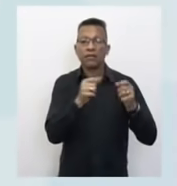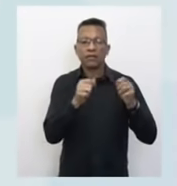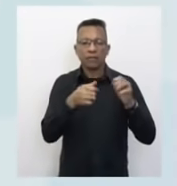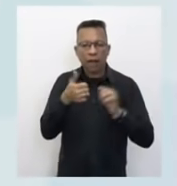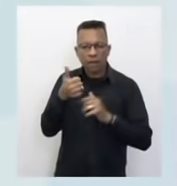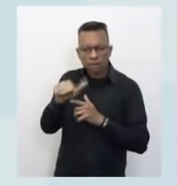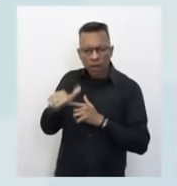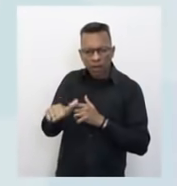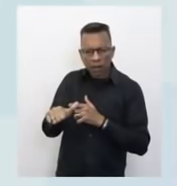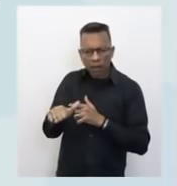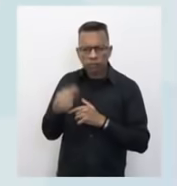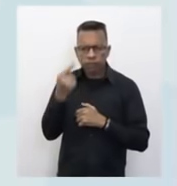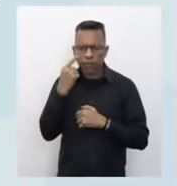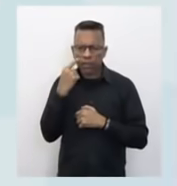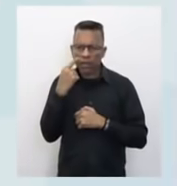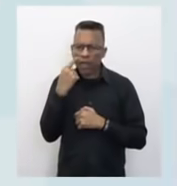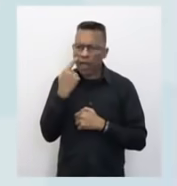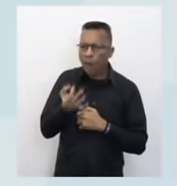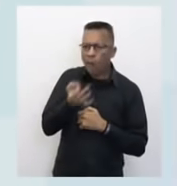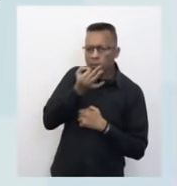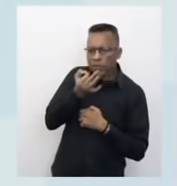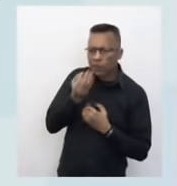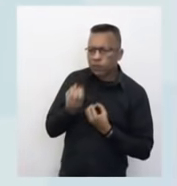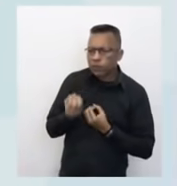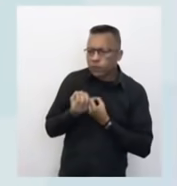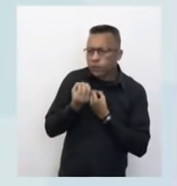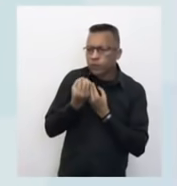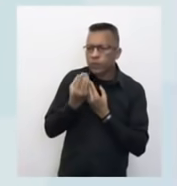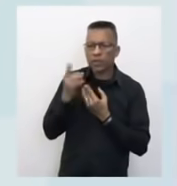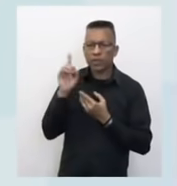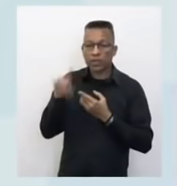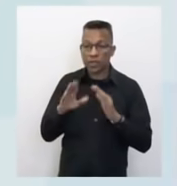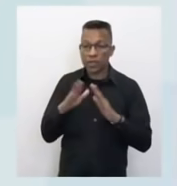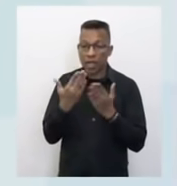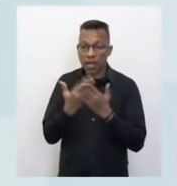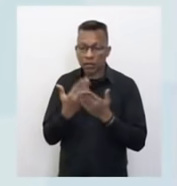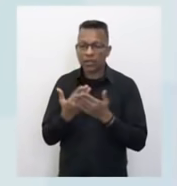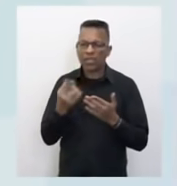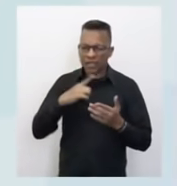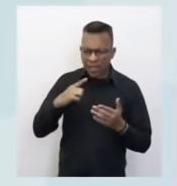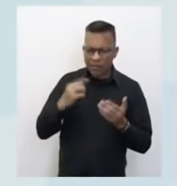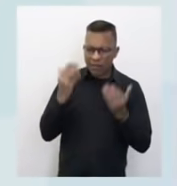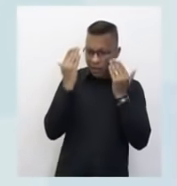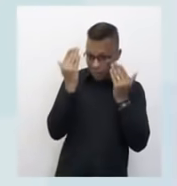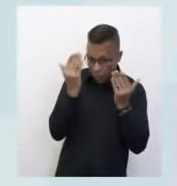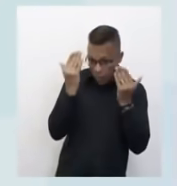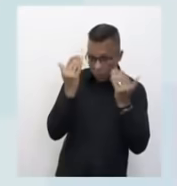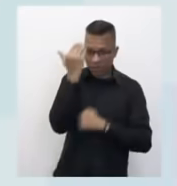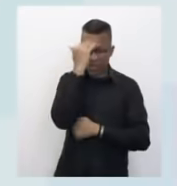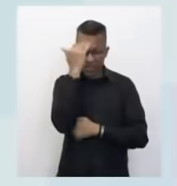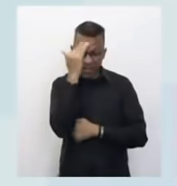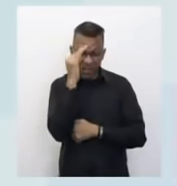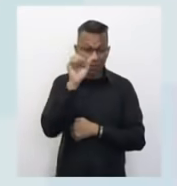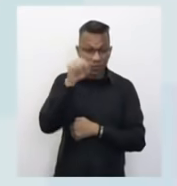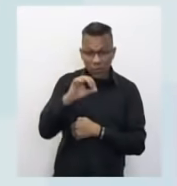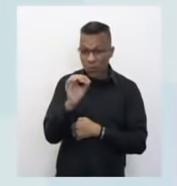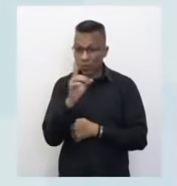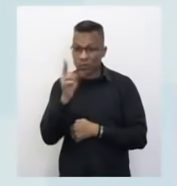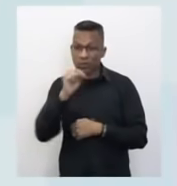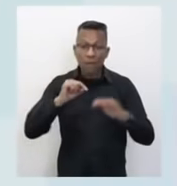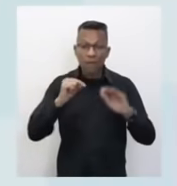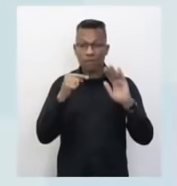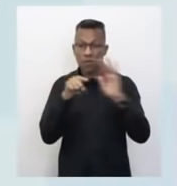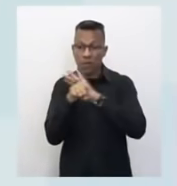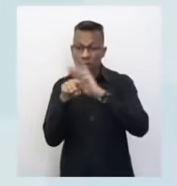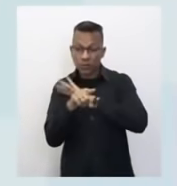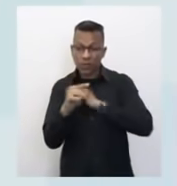análise, dar um feedback da nossa aula. Eles têm direito de colocar se eles tiveram dúvidas, se eles entenderam, se tem alguma pergunta. E